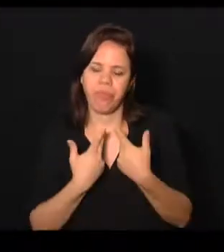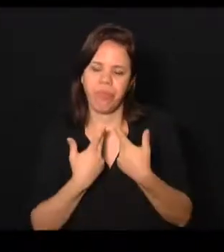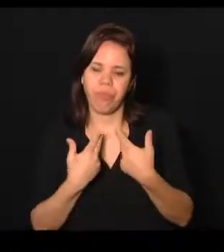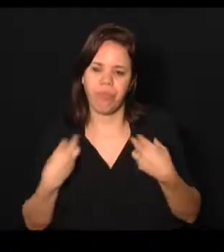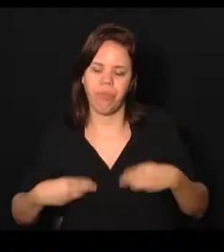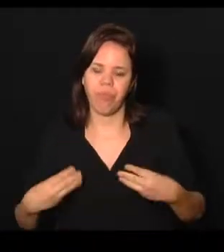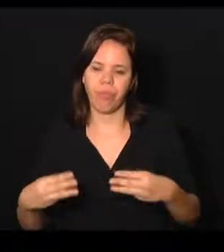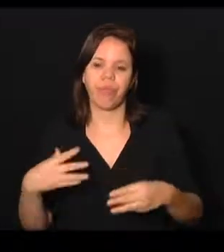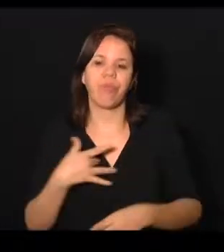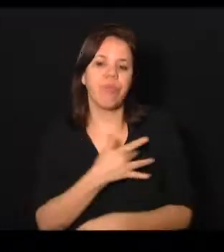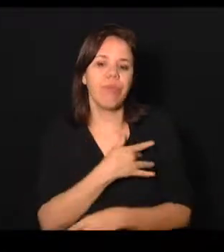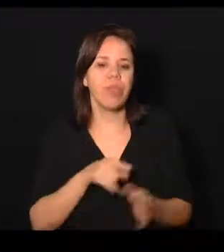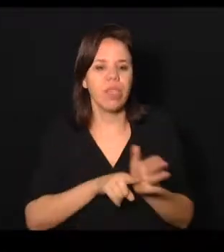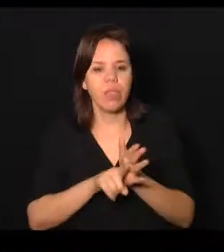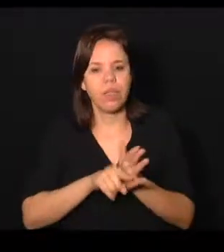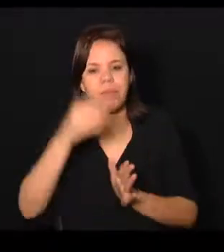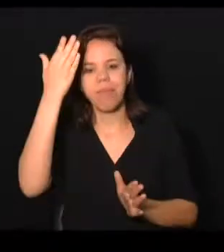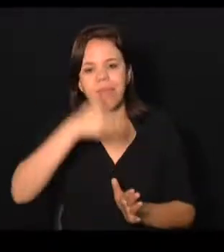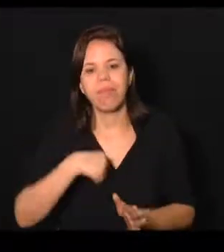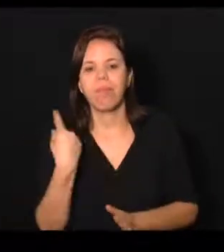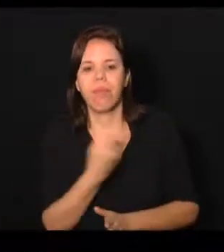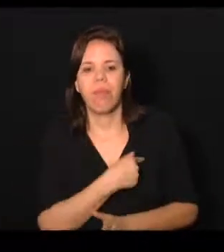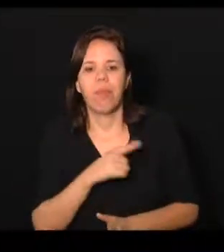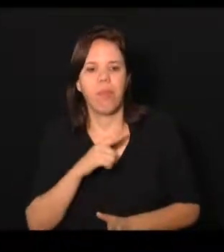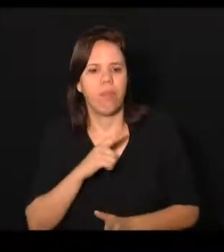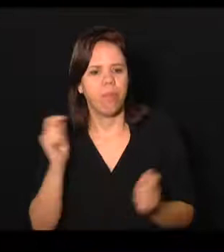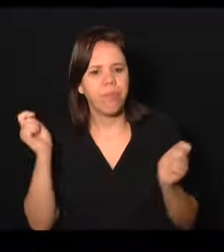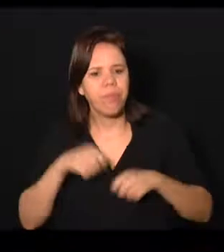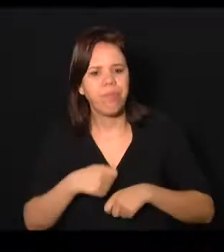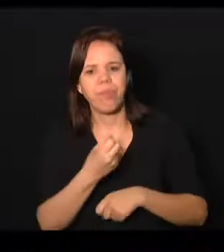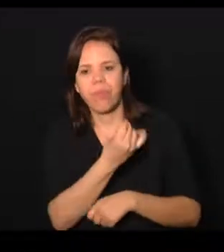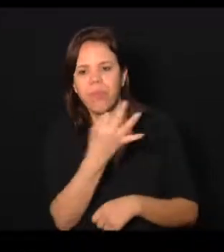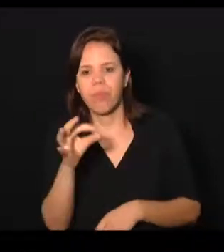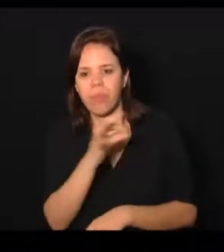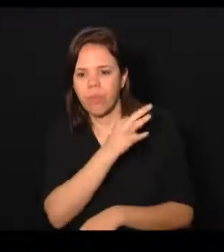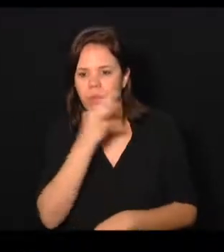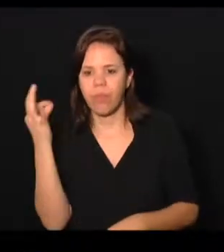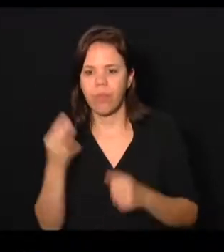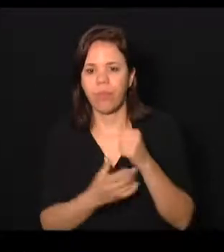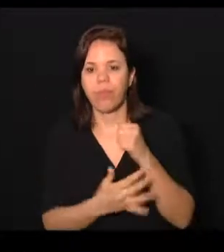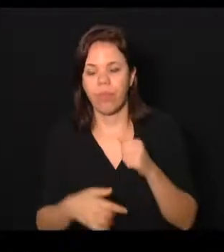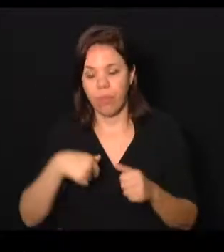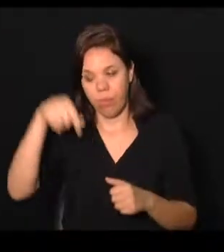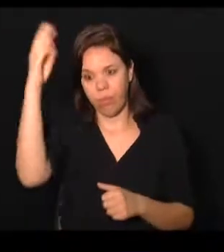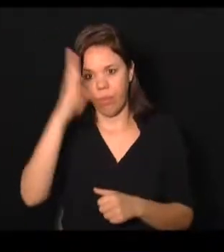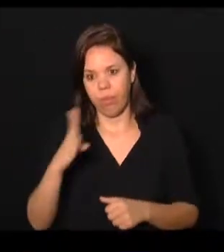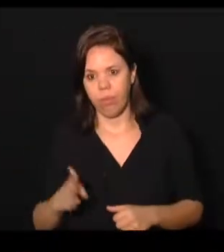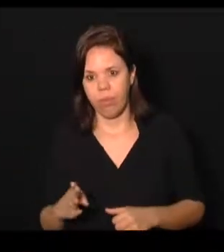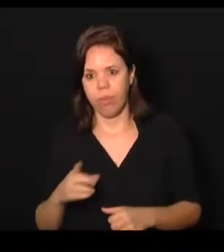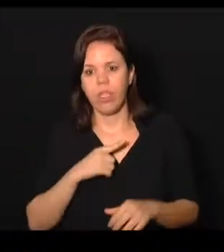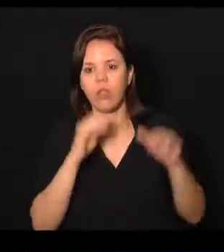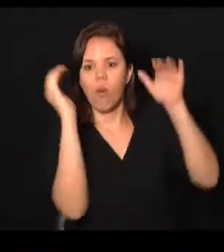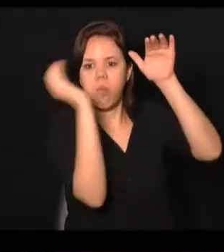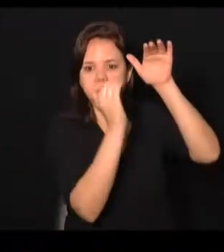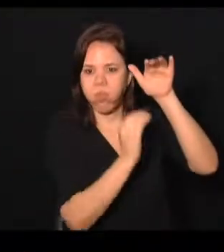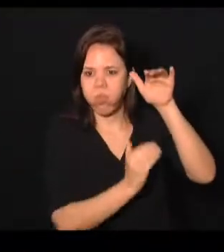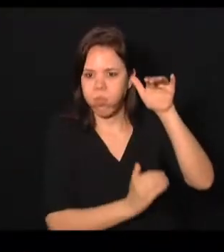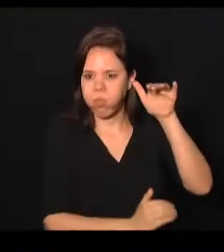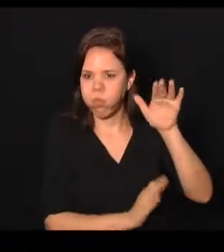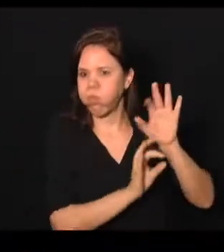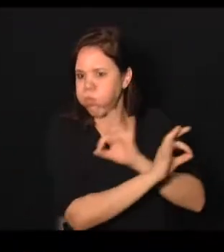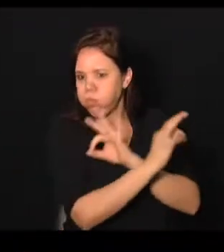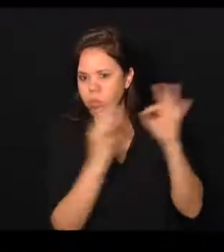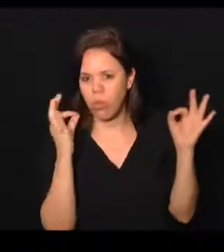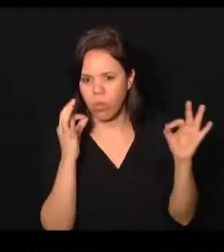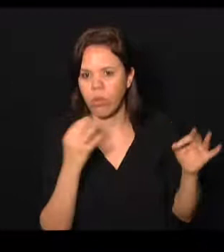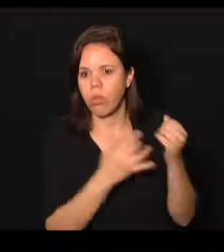pesquisas, mostra que para a gente ter uma autossuficiência de sangue, ou seja, para que a gente seja, no Brasil, abastecido de sangue para toda a nossa